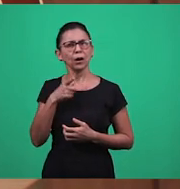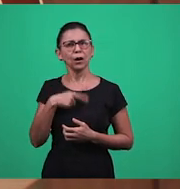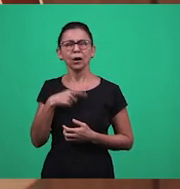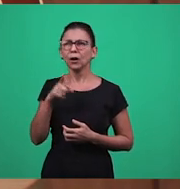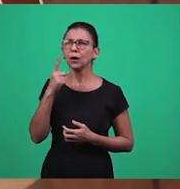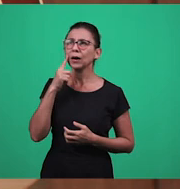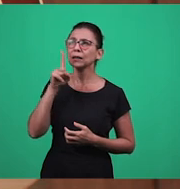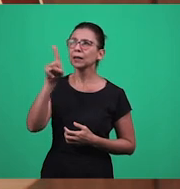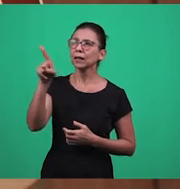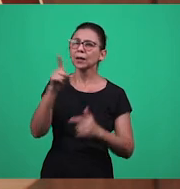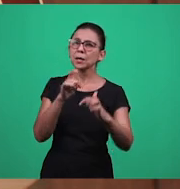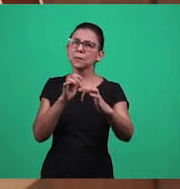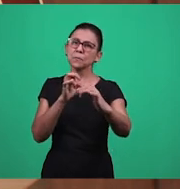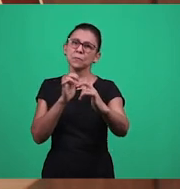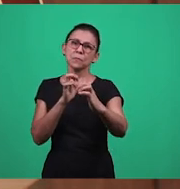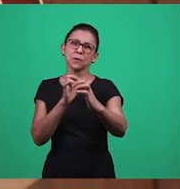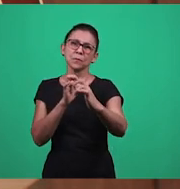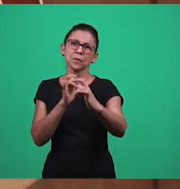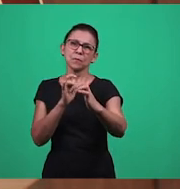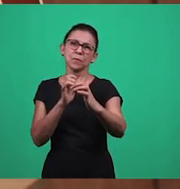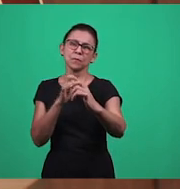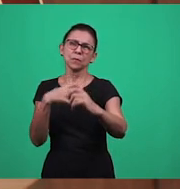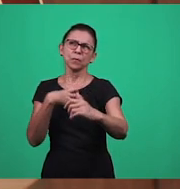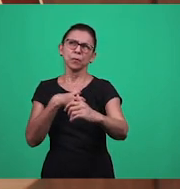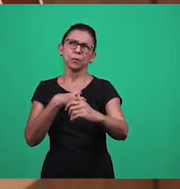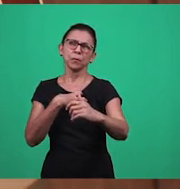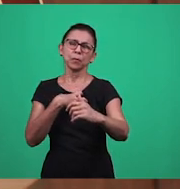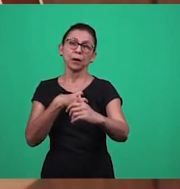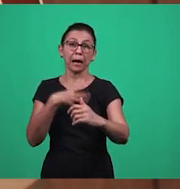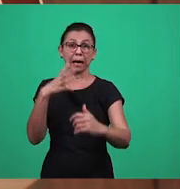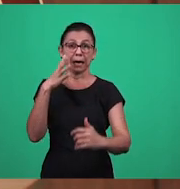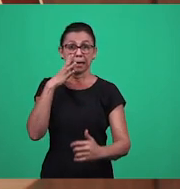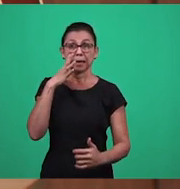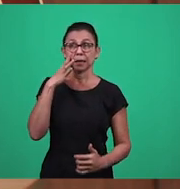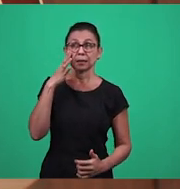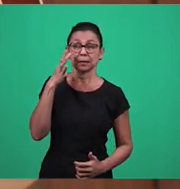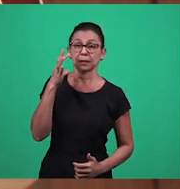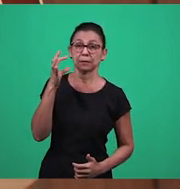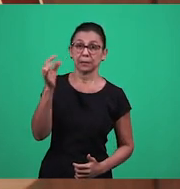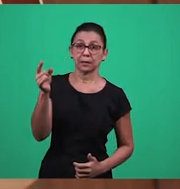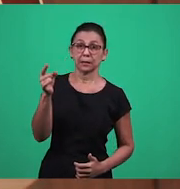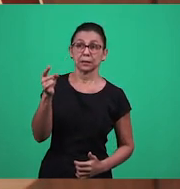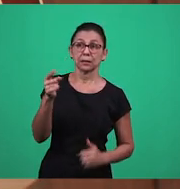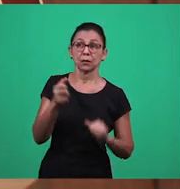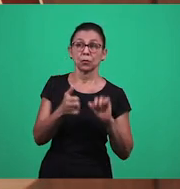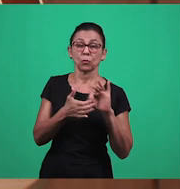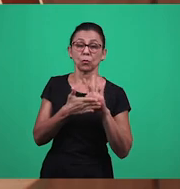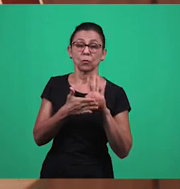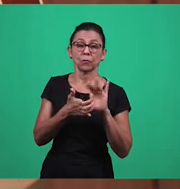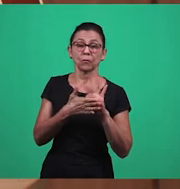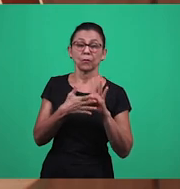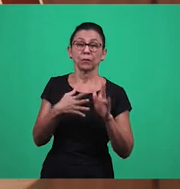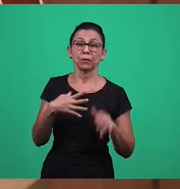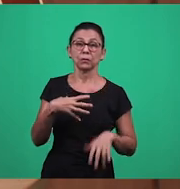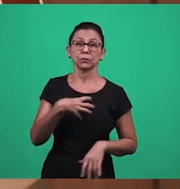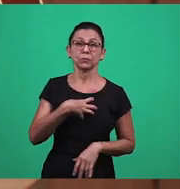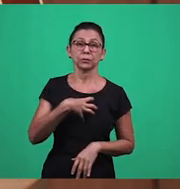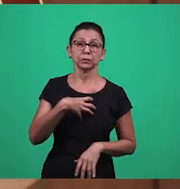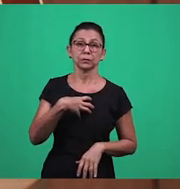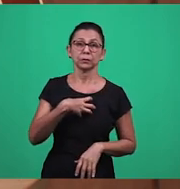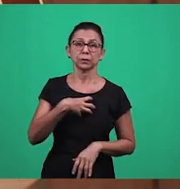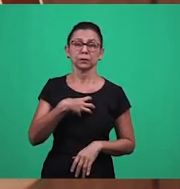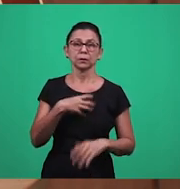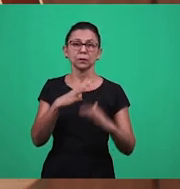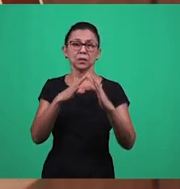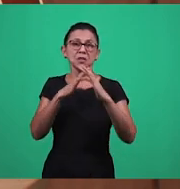Olha o som da flauta doce. E olha, atenção, veja qual é este louvor.